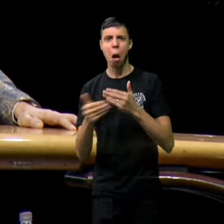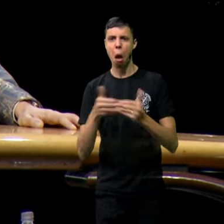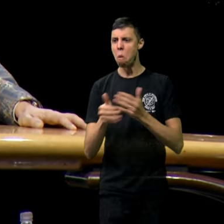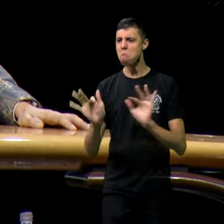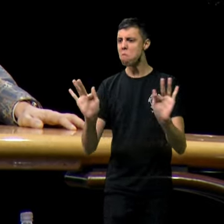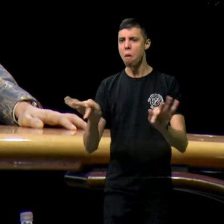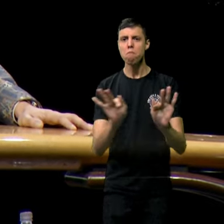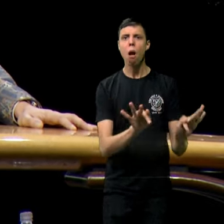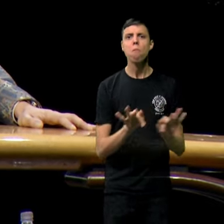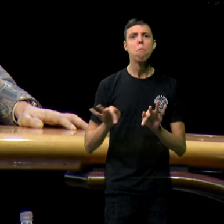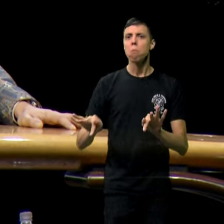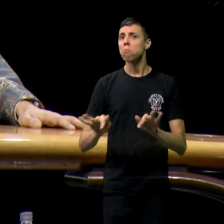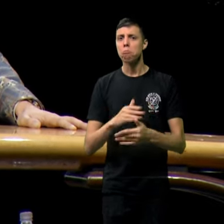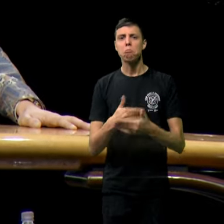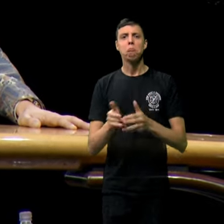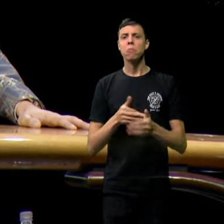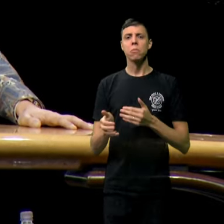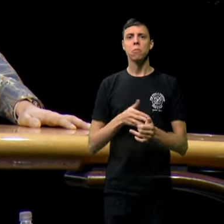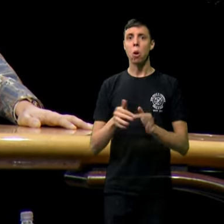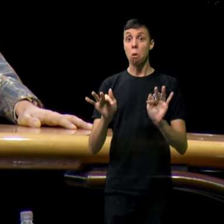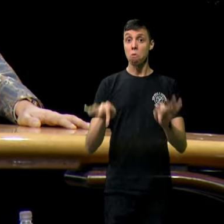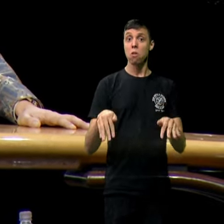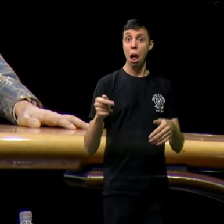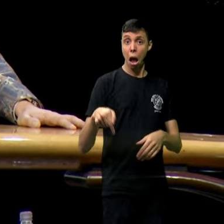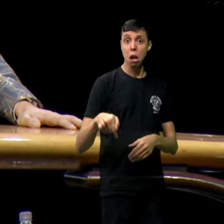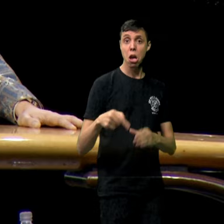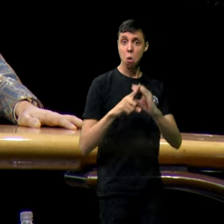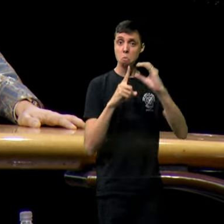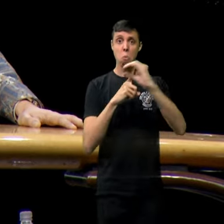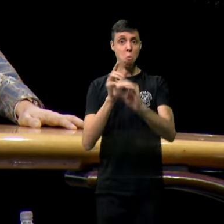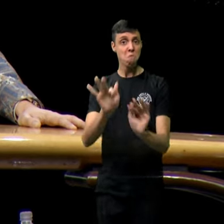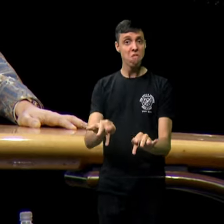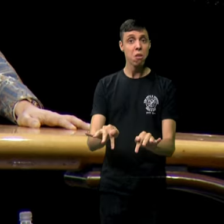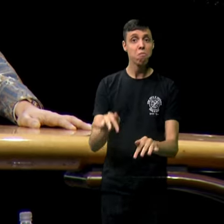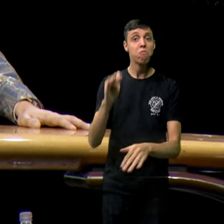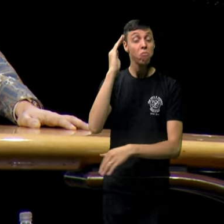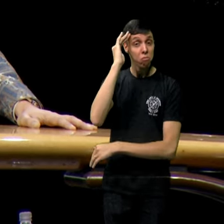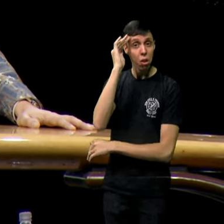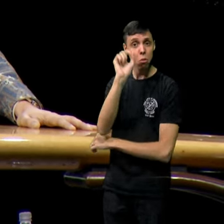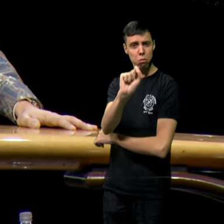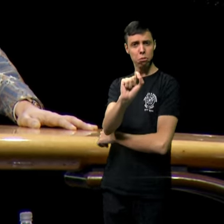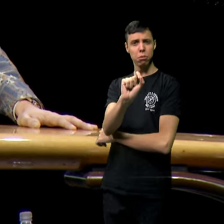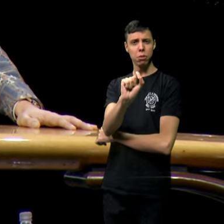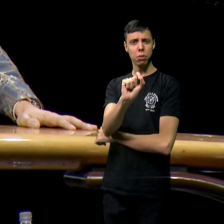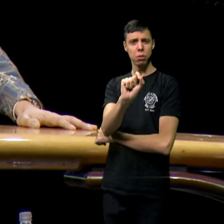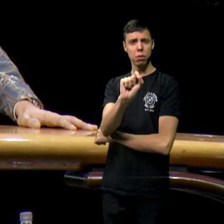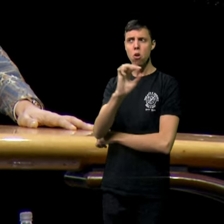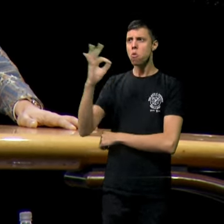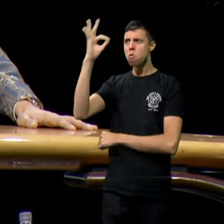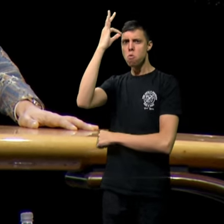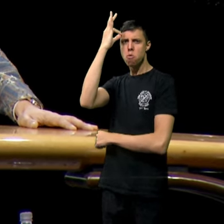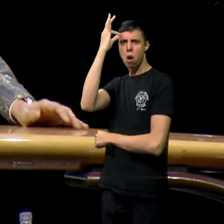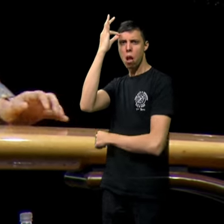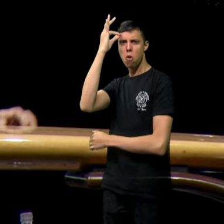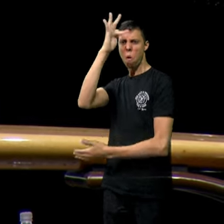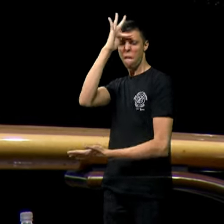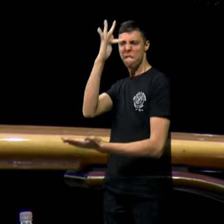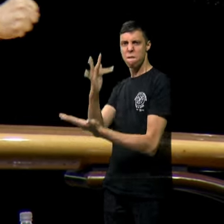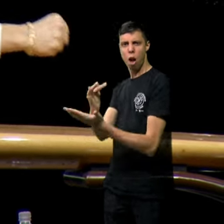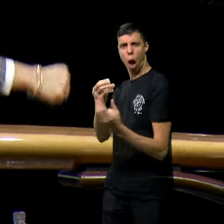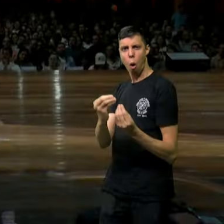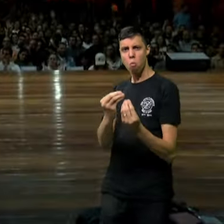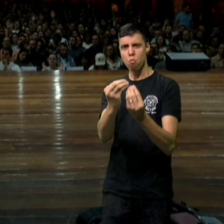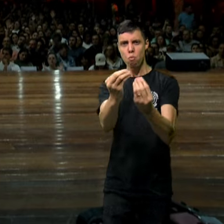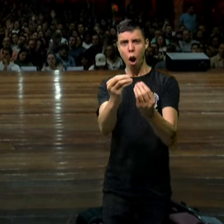fim, ao fim. No final desta reunião, entenda. Deus vai transferir o espírito de fé para você.